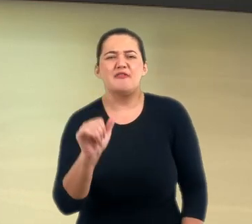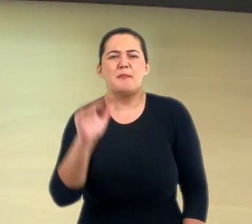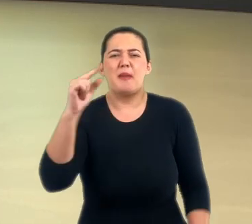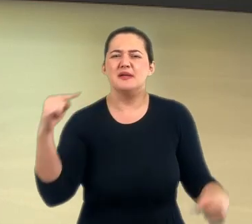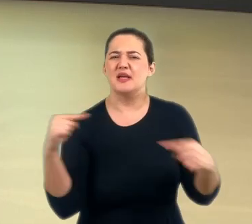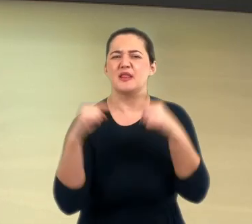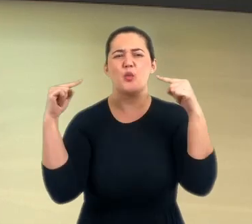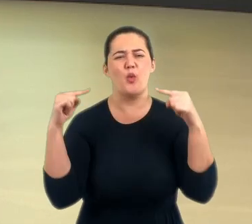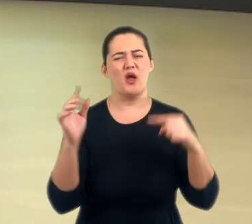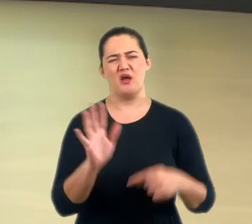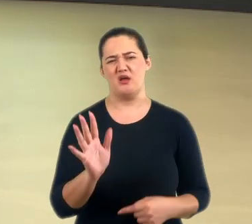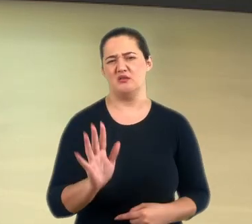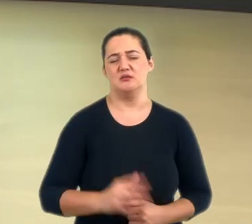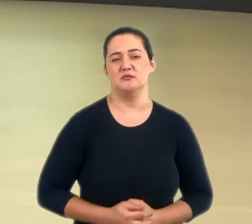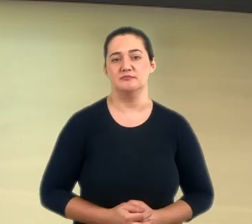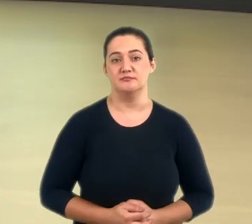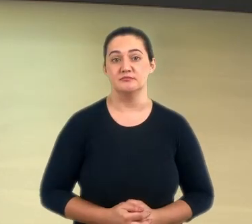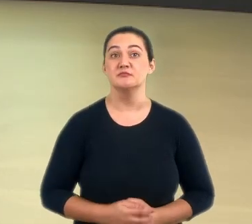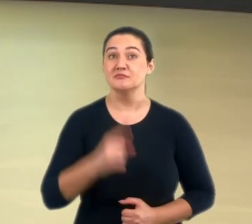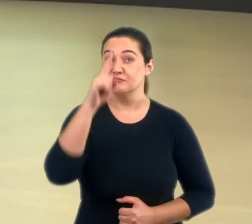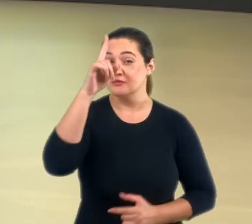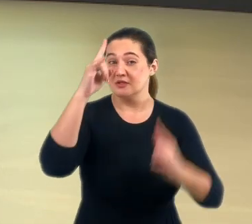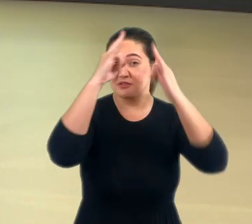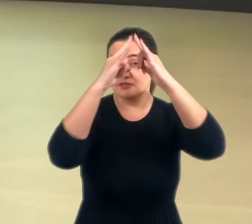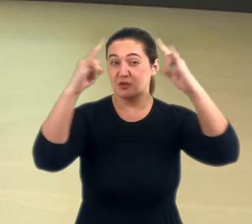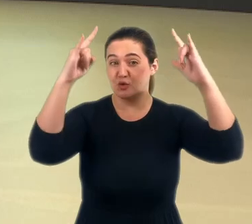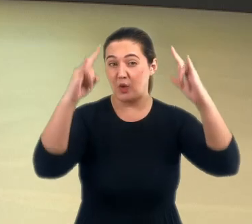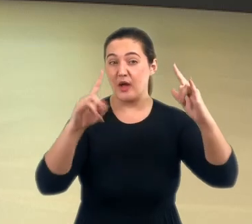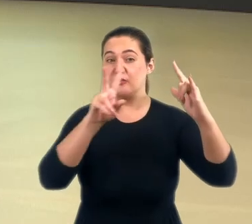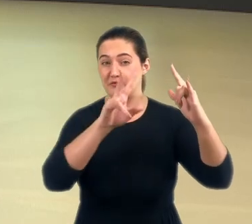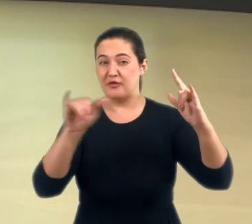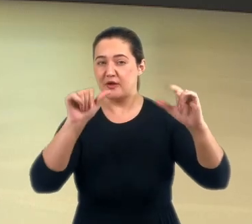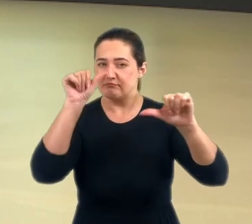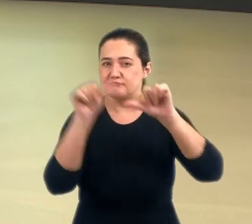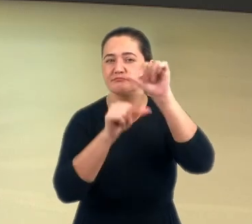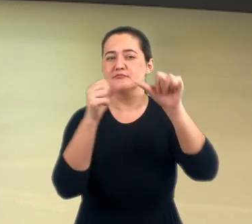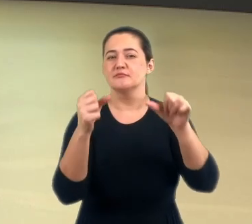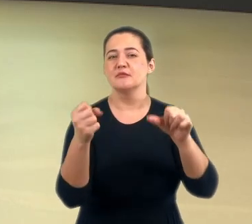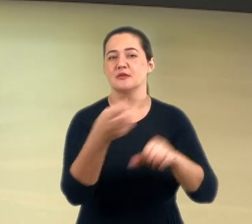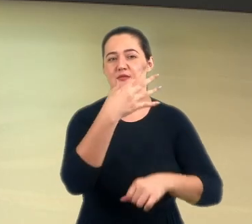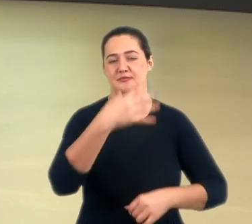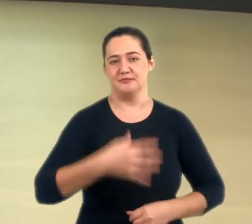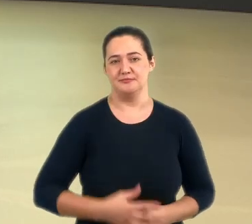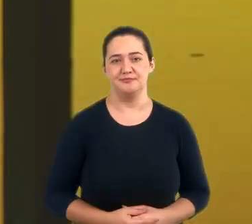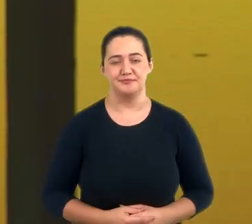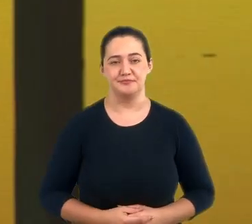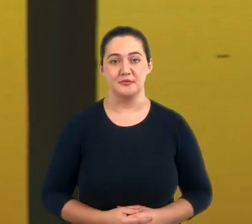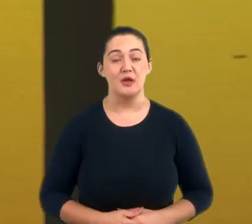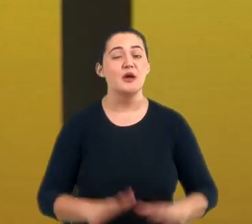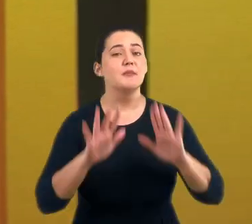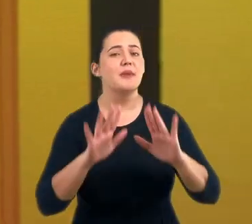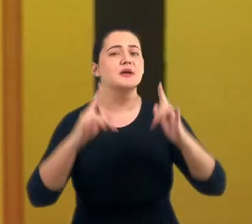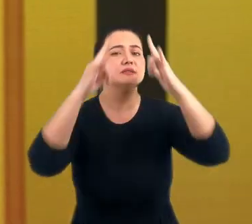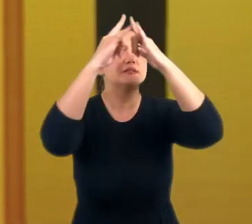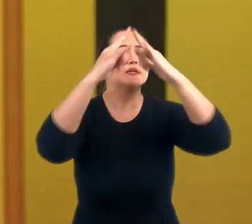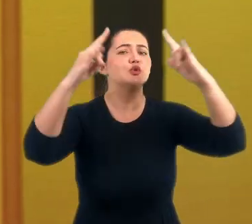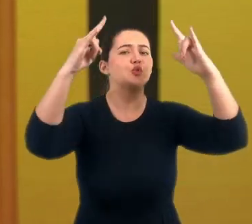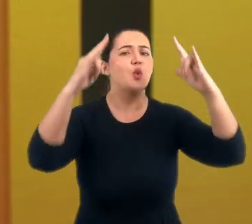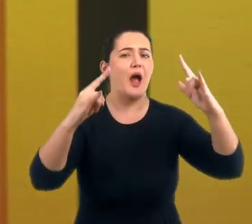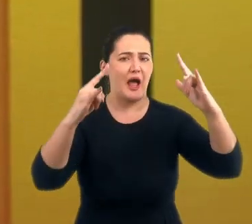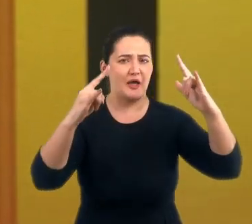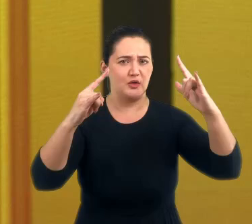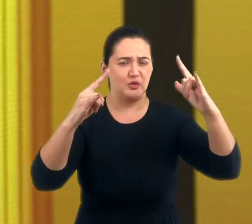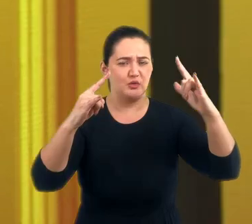das palavras seria a mais adequada. O santuário de Deus será restaurado. O fato de que o